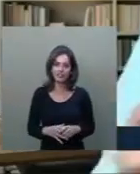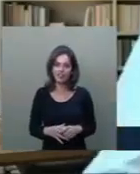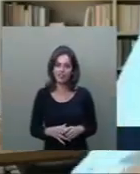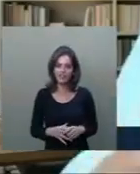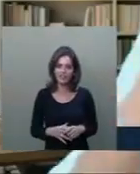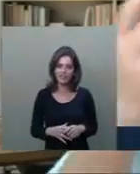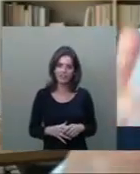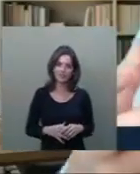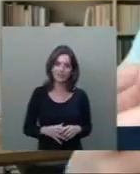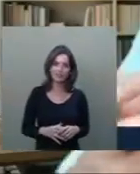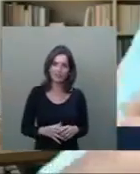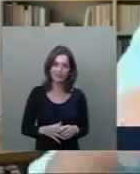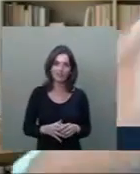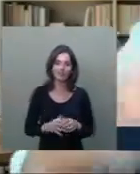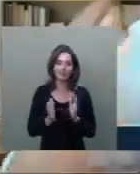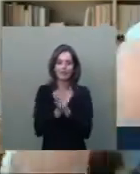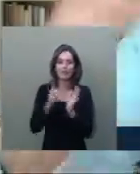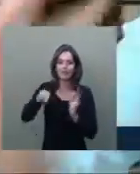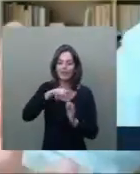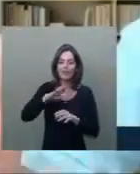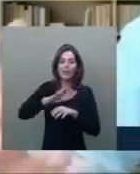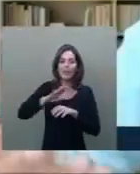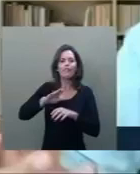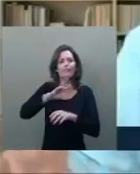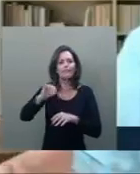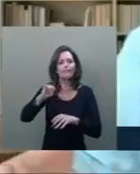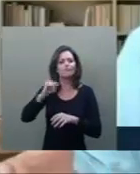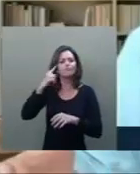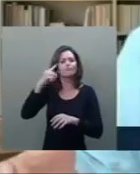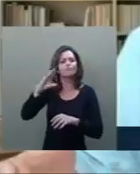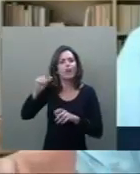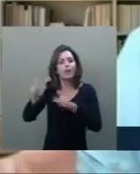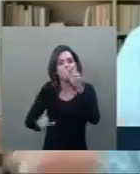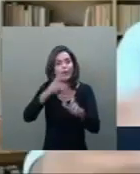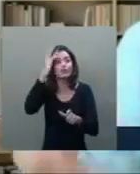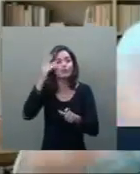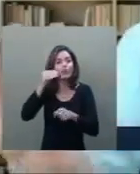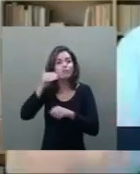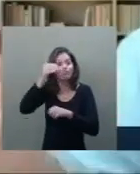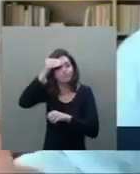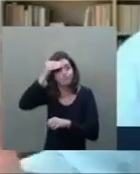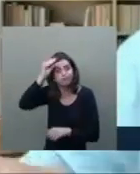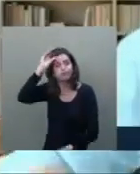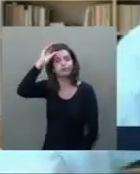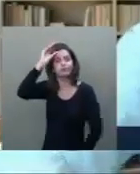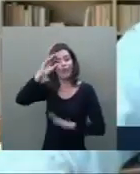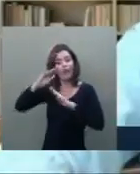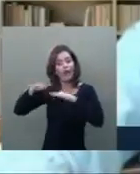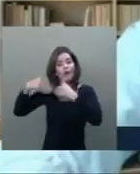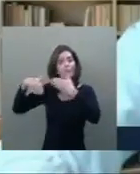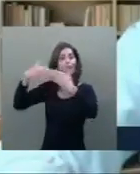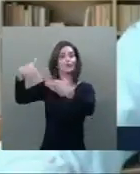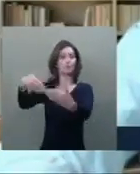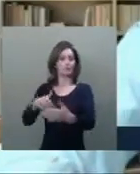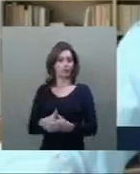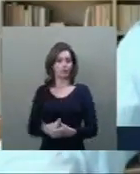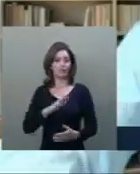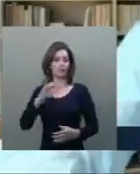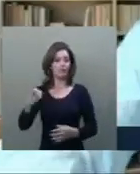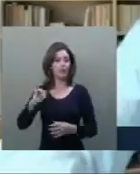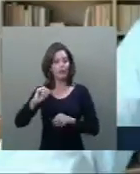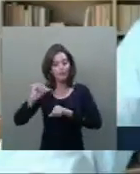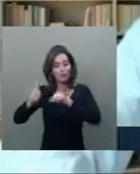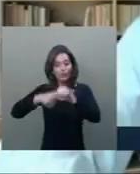das instituições públicas e no amadurecimento dos homens públicos. Nós todos vamos amadurecendo e assim vamos escrevendo a